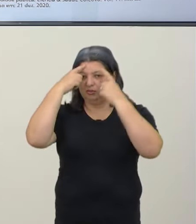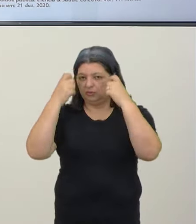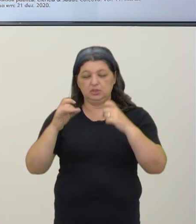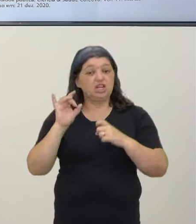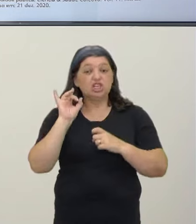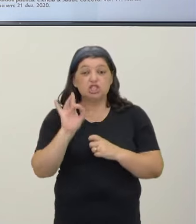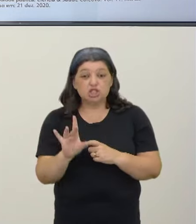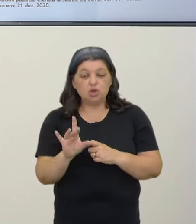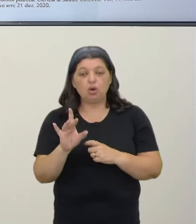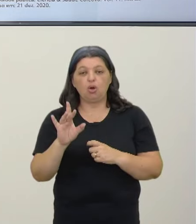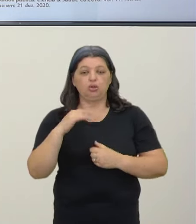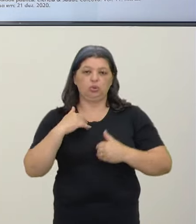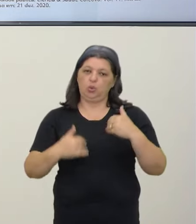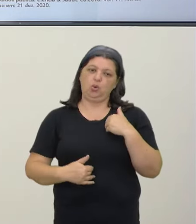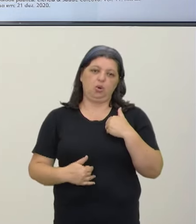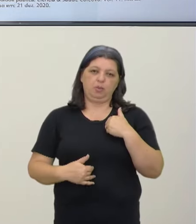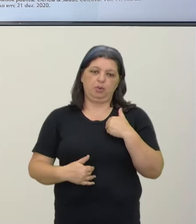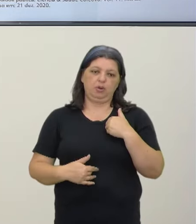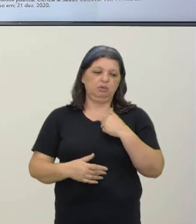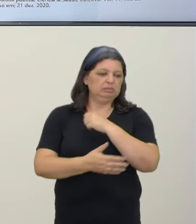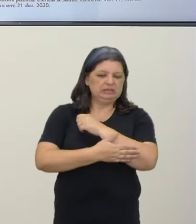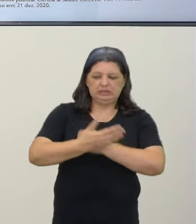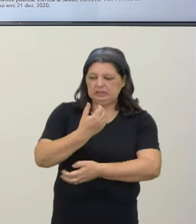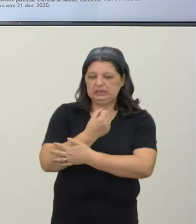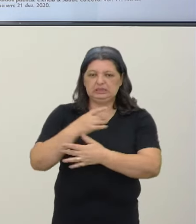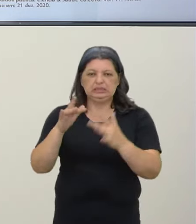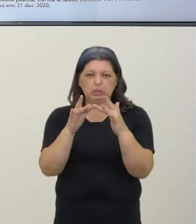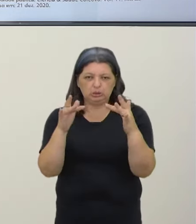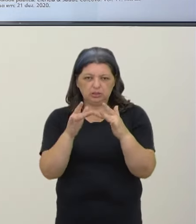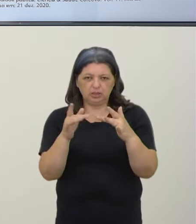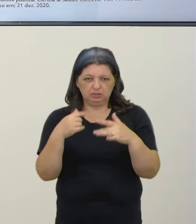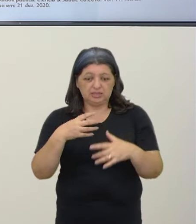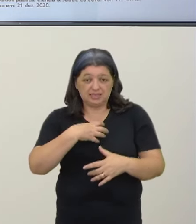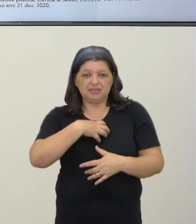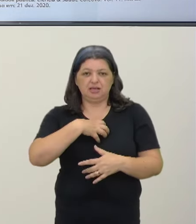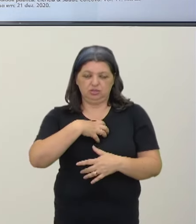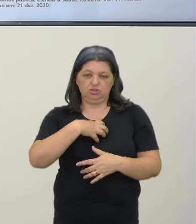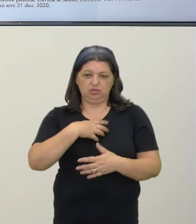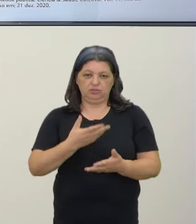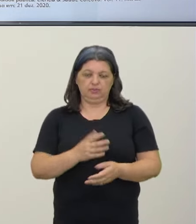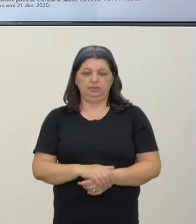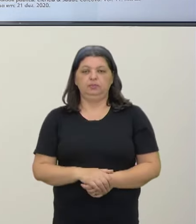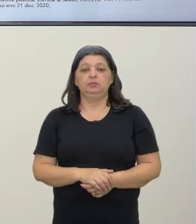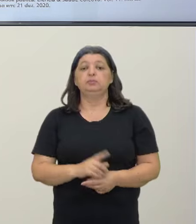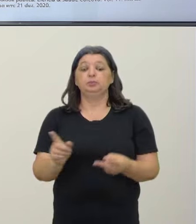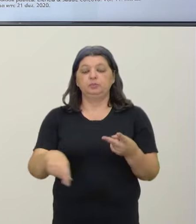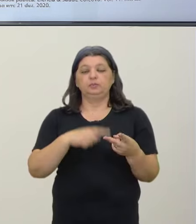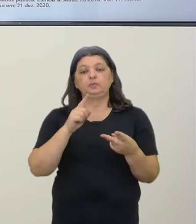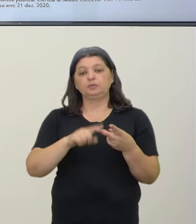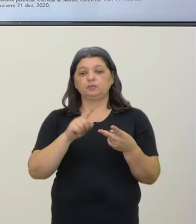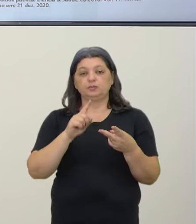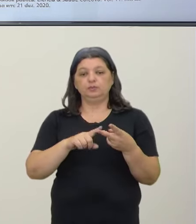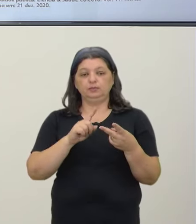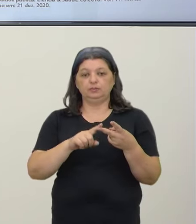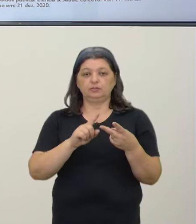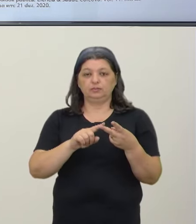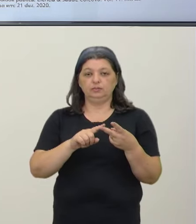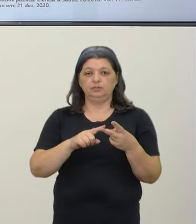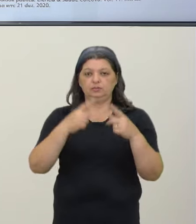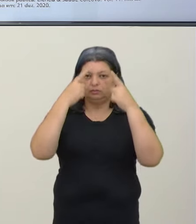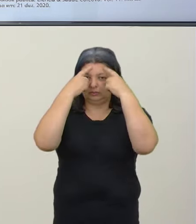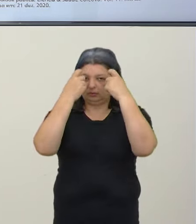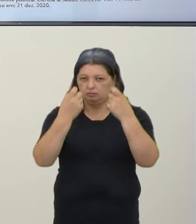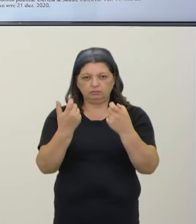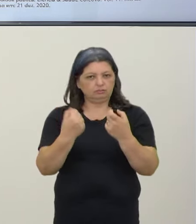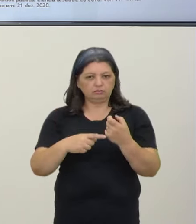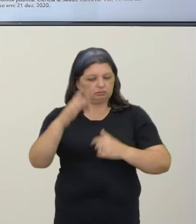só violência física, né? Algo que encosta, que você sente que é violência. A segunda é que a violência não precisa ser uma